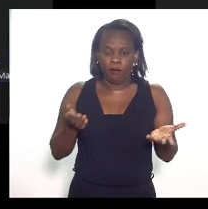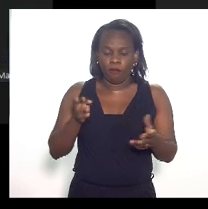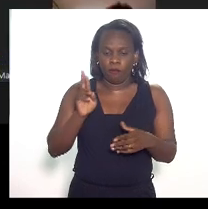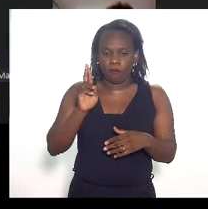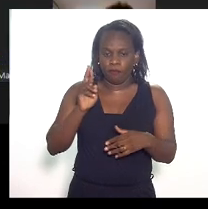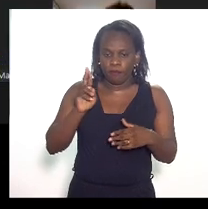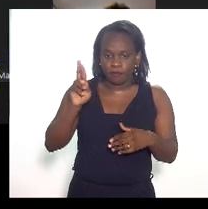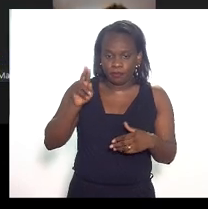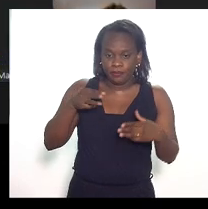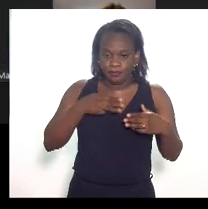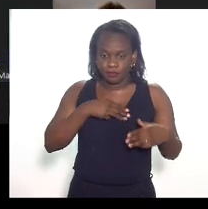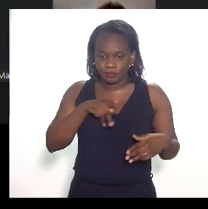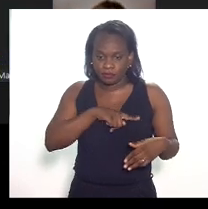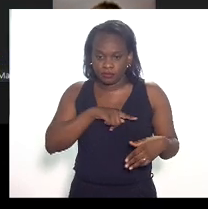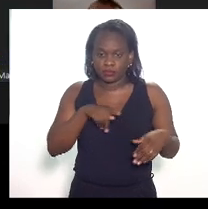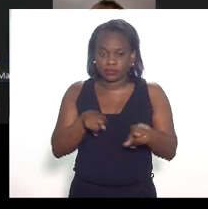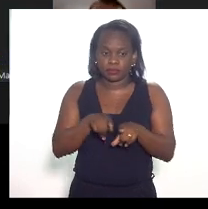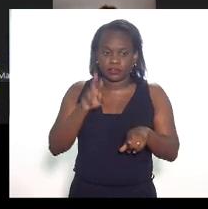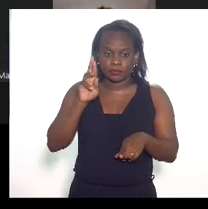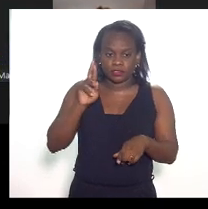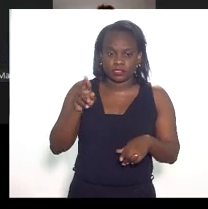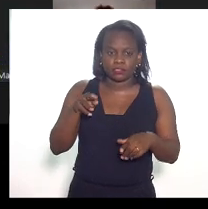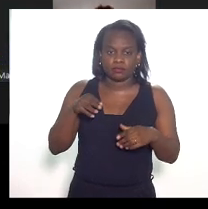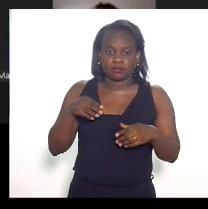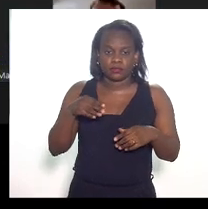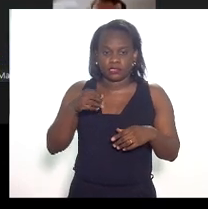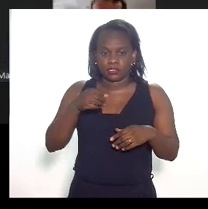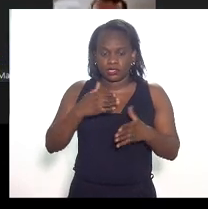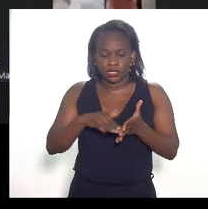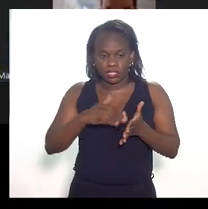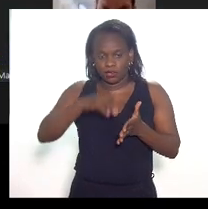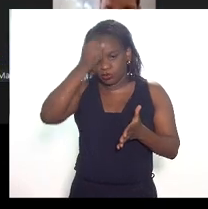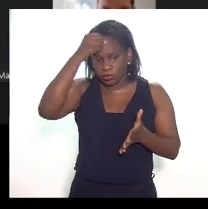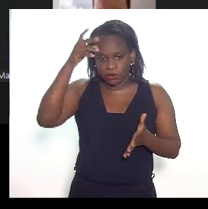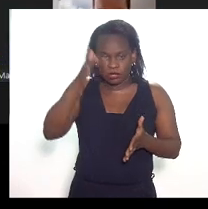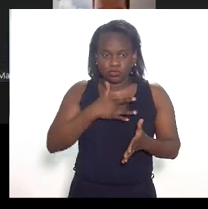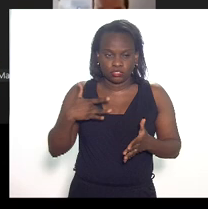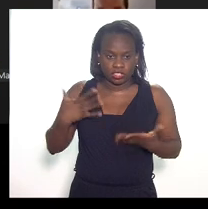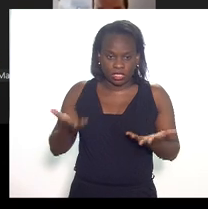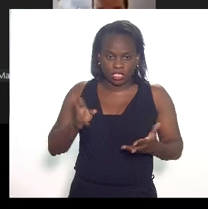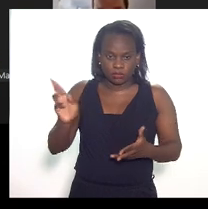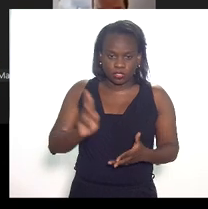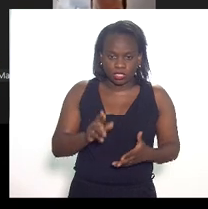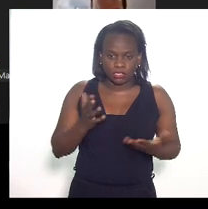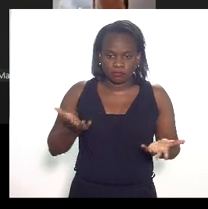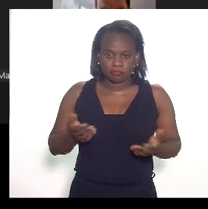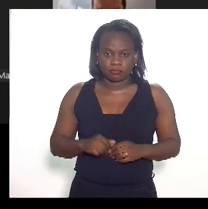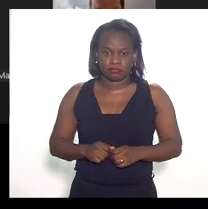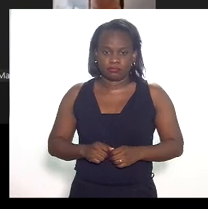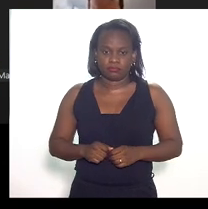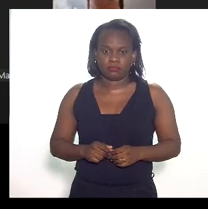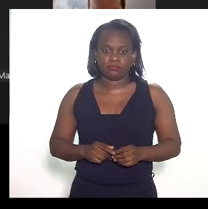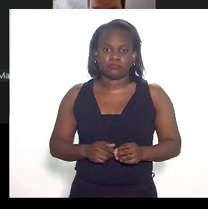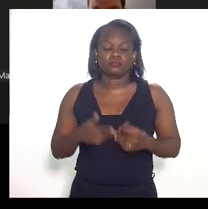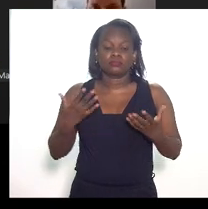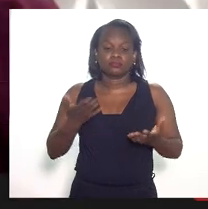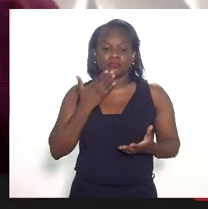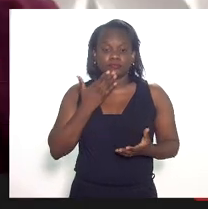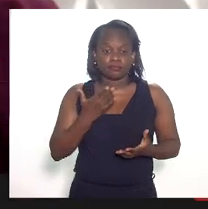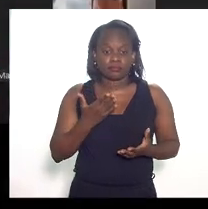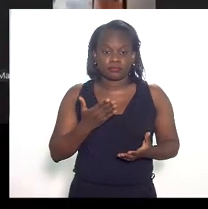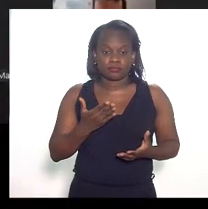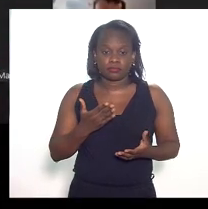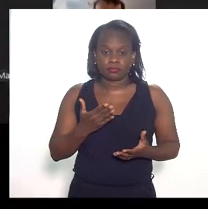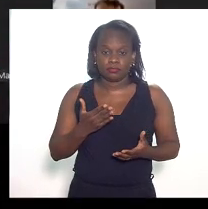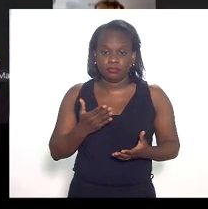representante do Ministério e representante da Secretaria Municipal de Saúde. Alguém gostaria de falar, responder nesse momento? Queria pedir ao